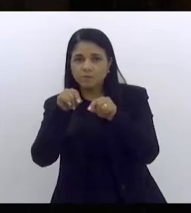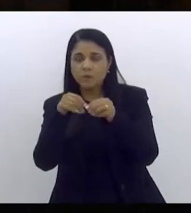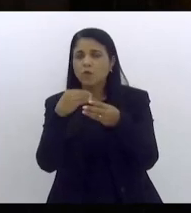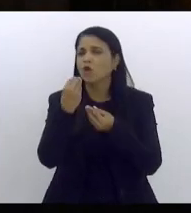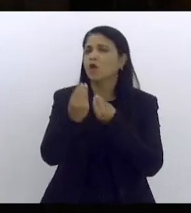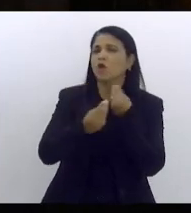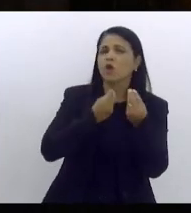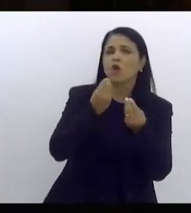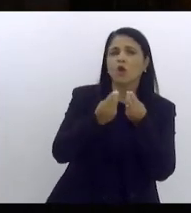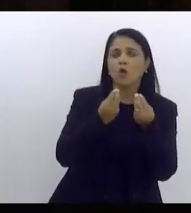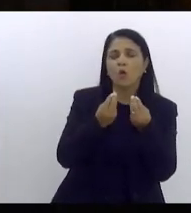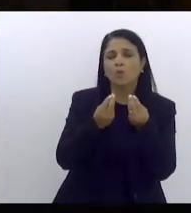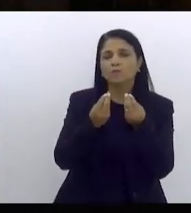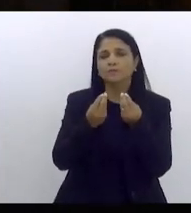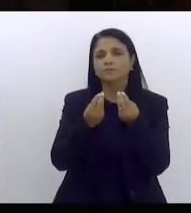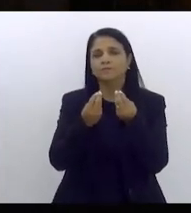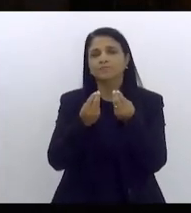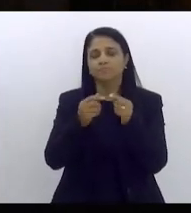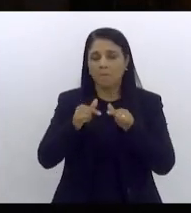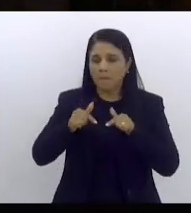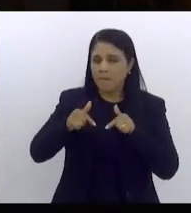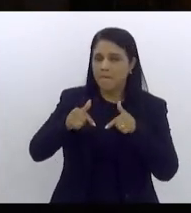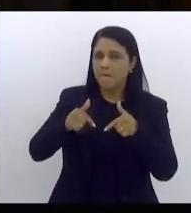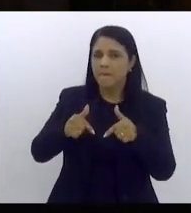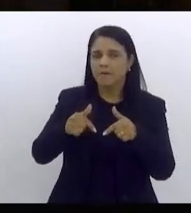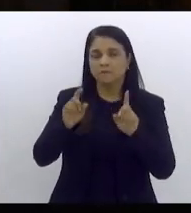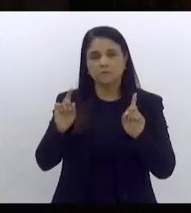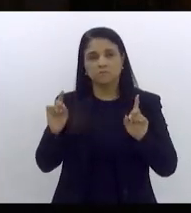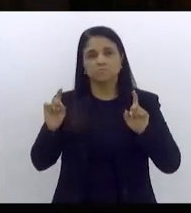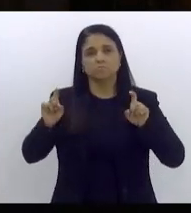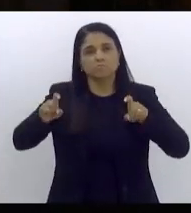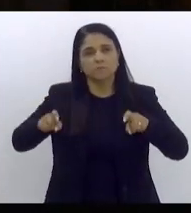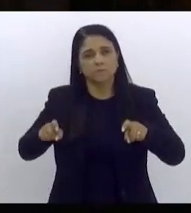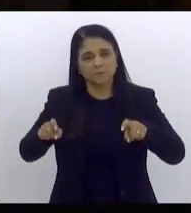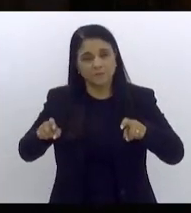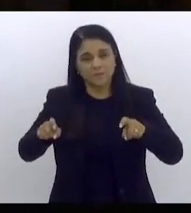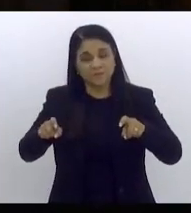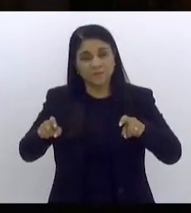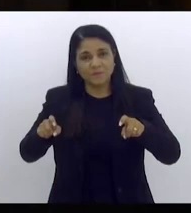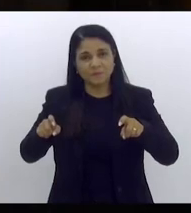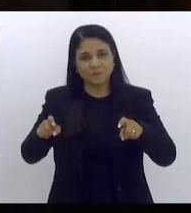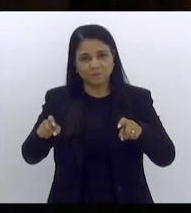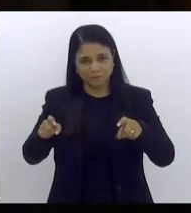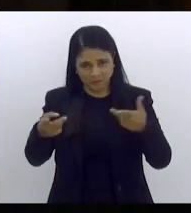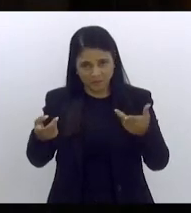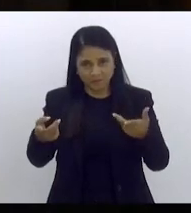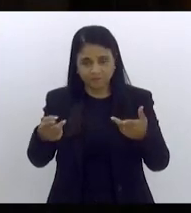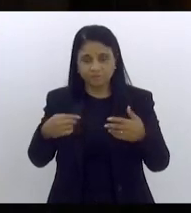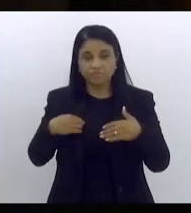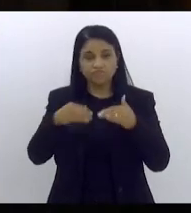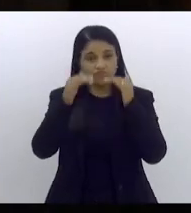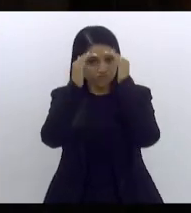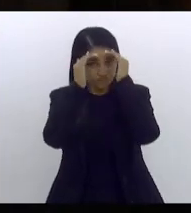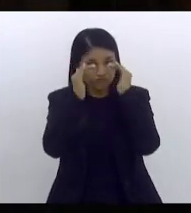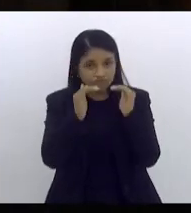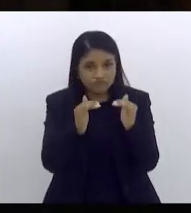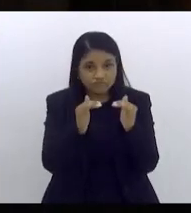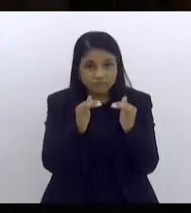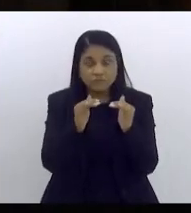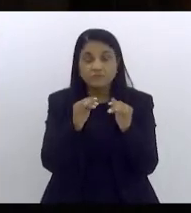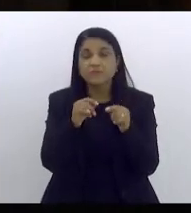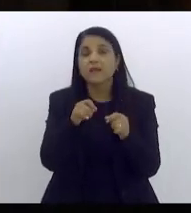deve exercitar o seu mandato. E ele deve obediência,